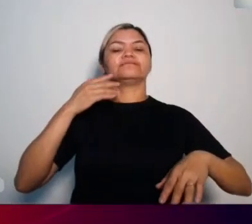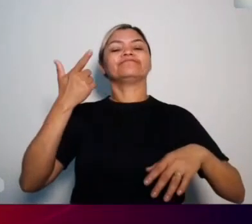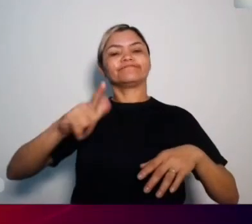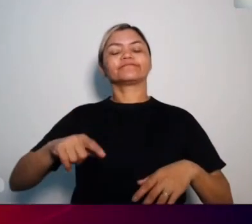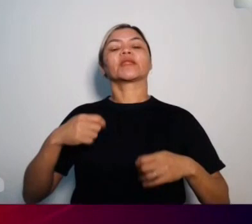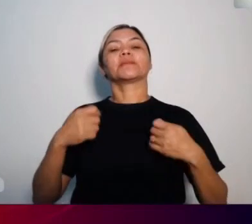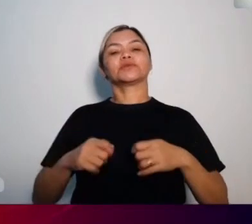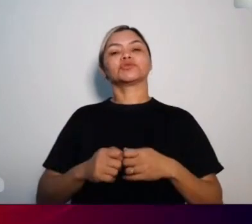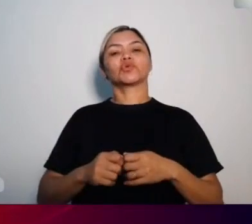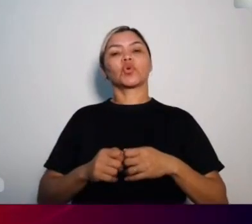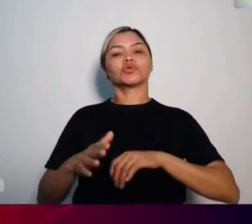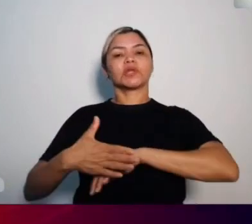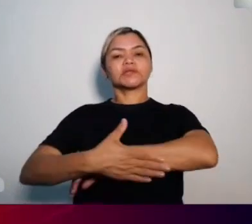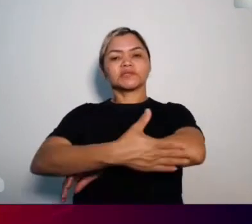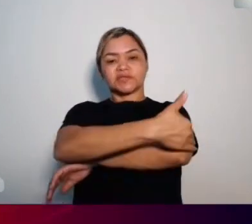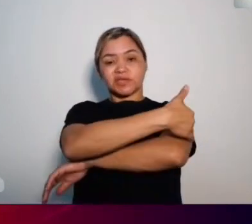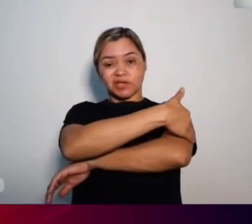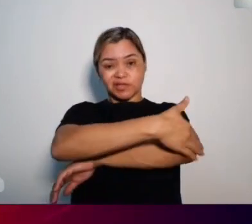na esquina